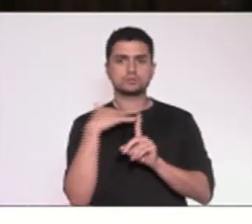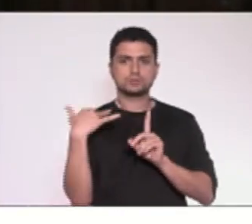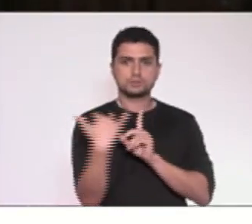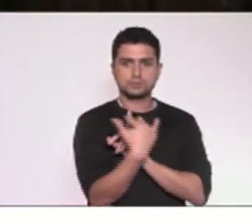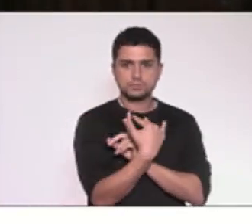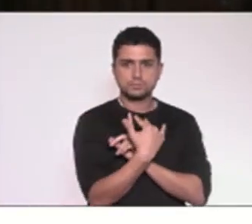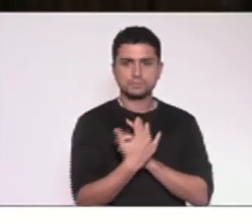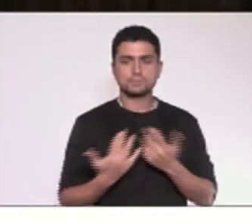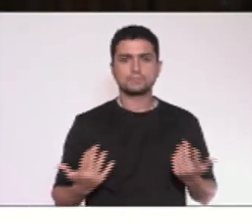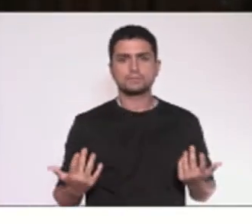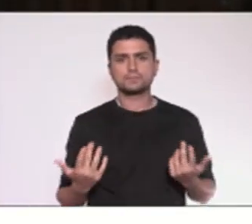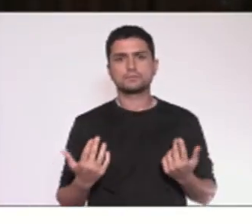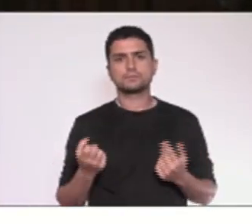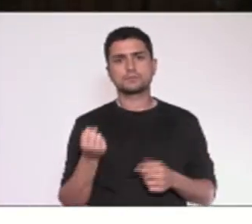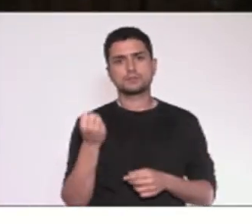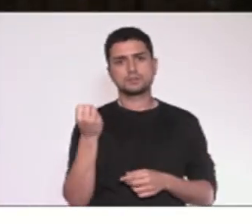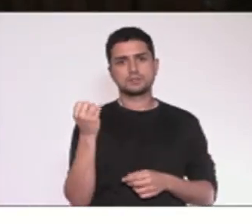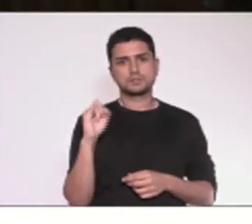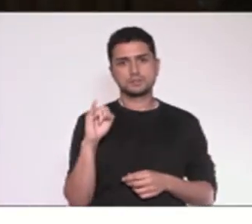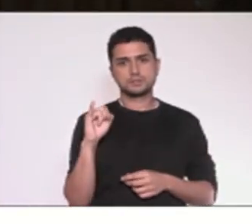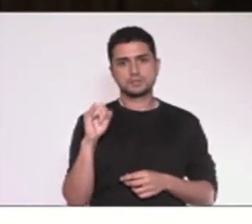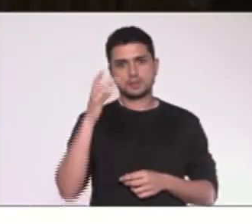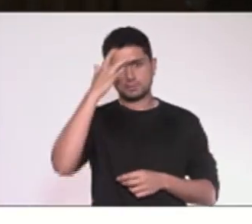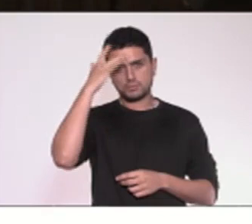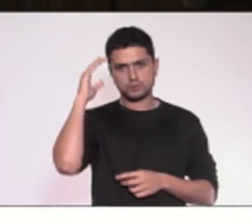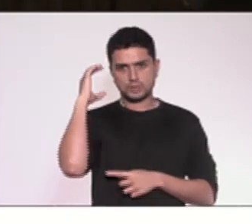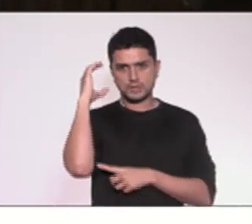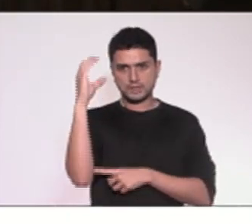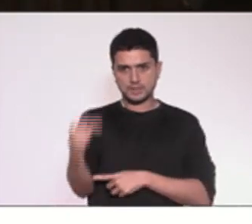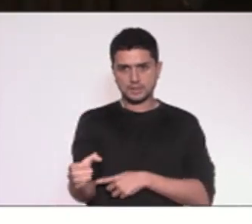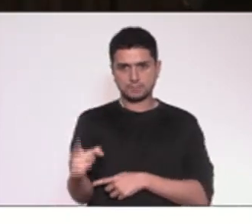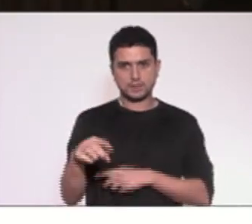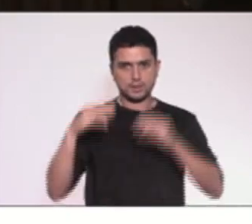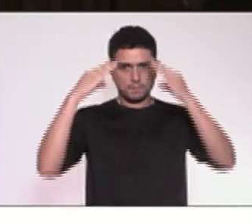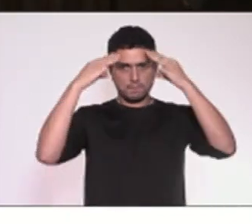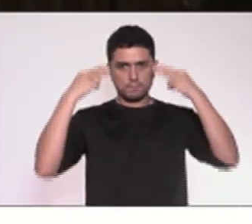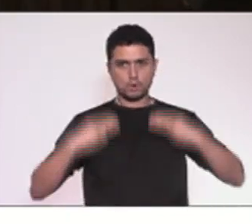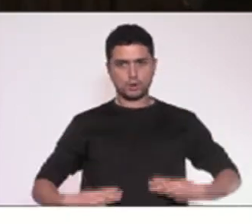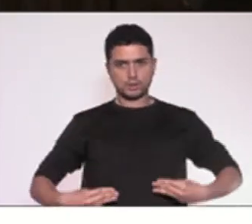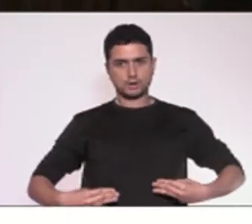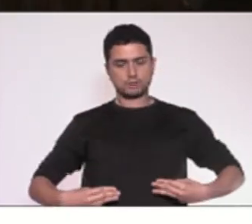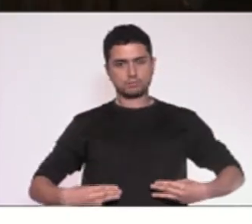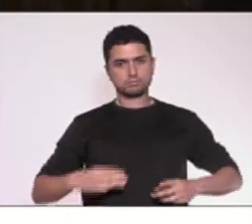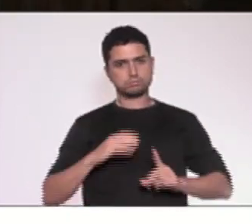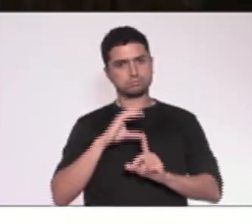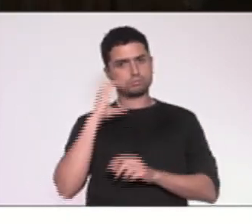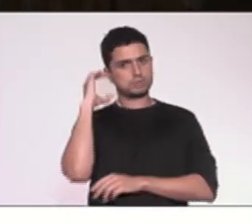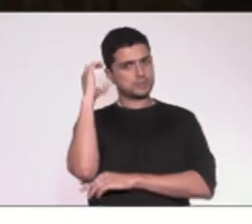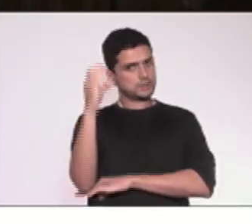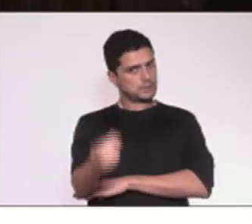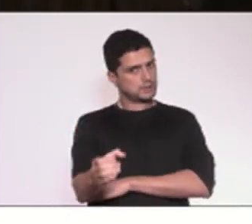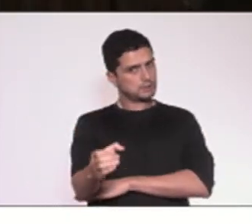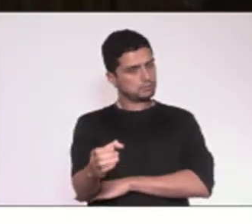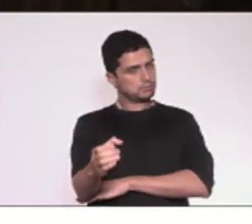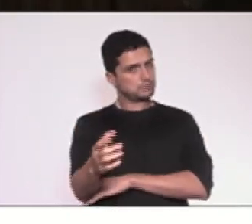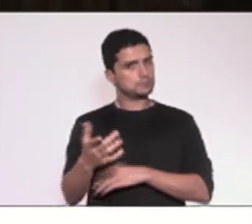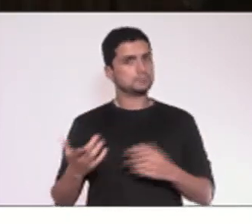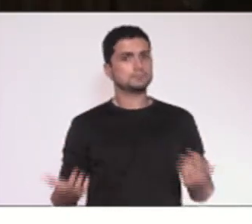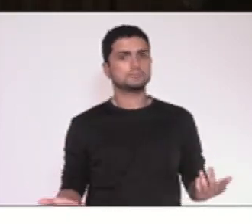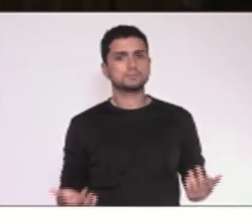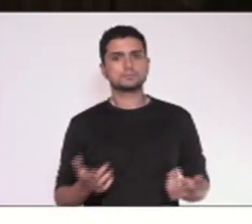Cometer crime é uma questão de opção moral, uma opção que passa pela avaliação do